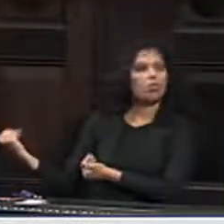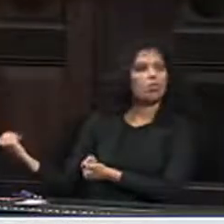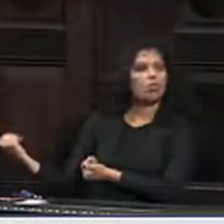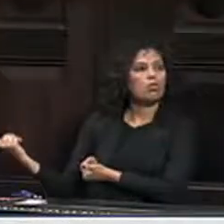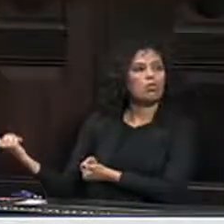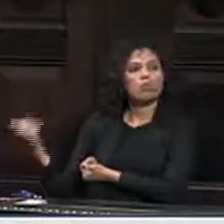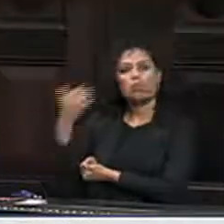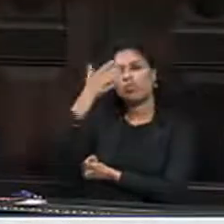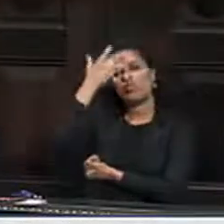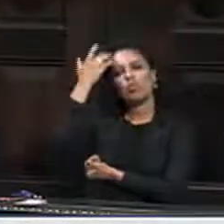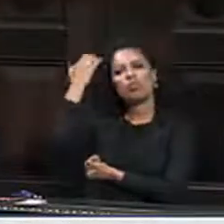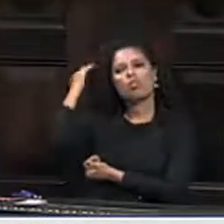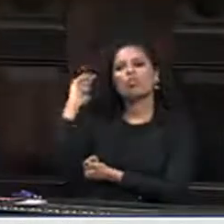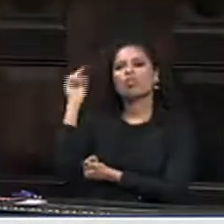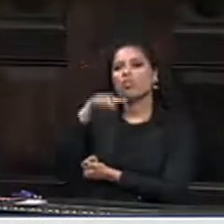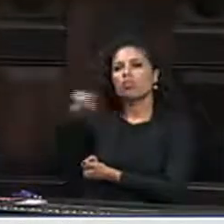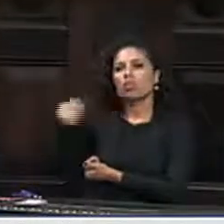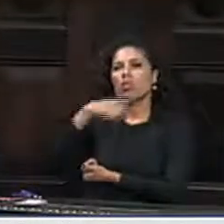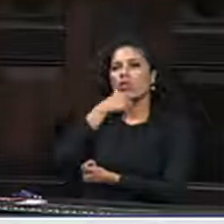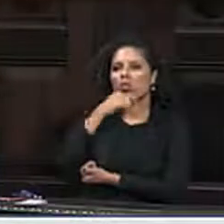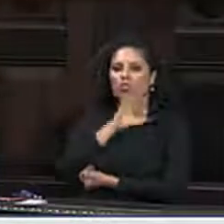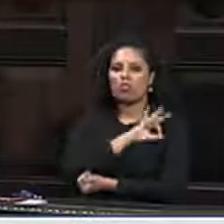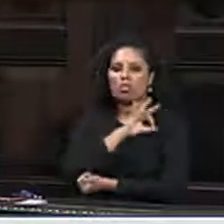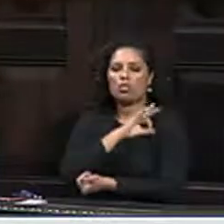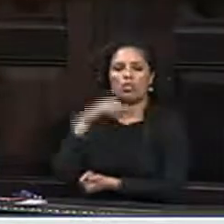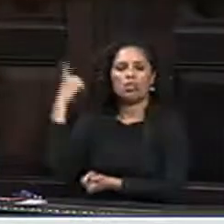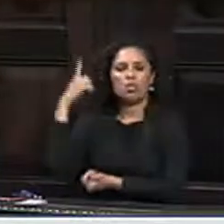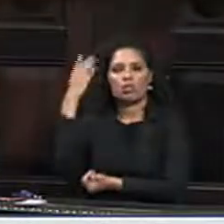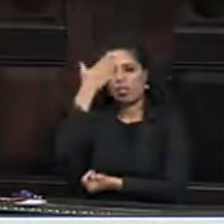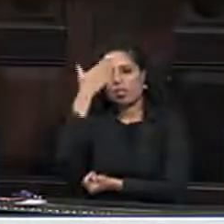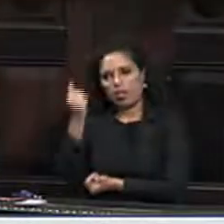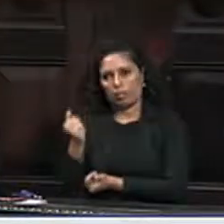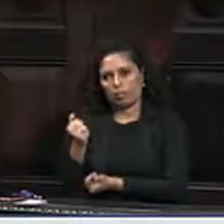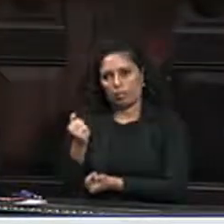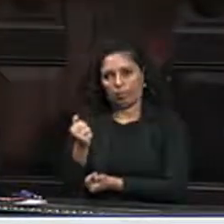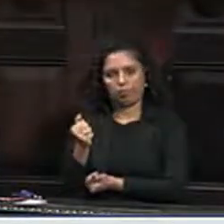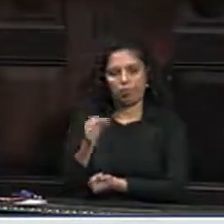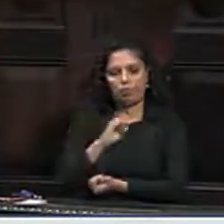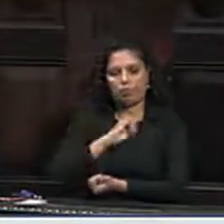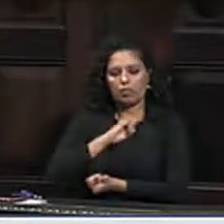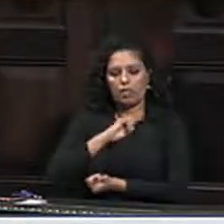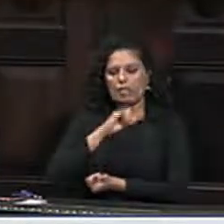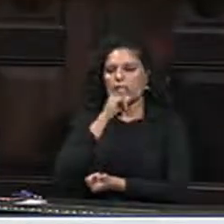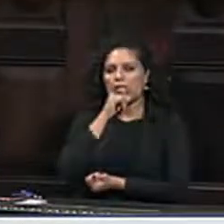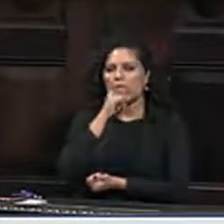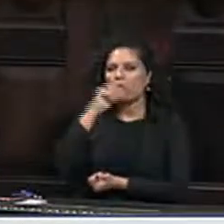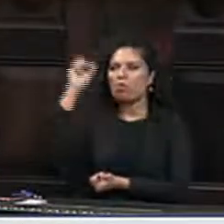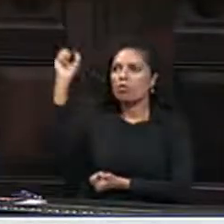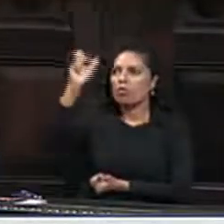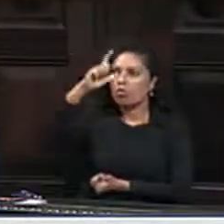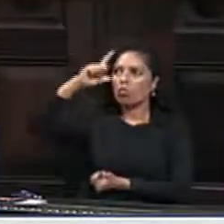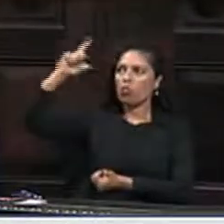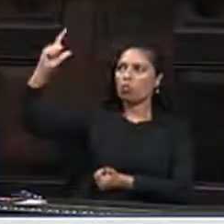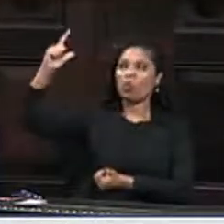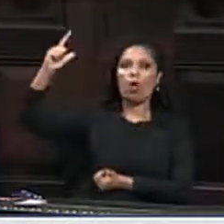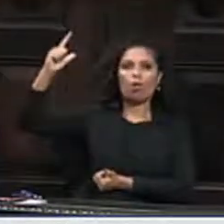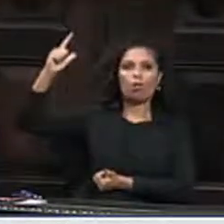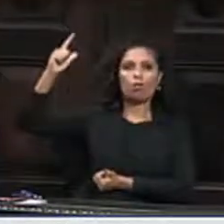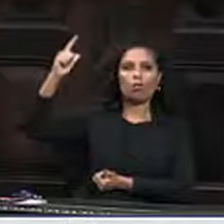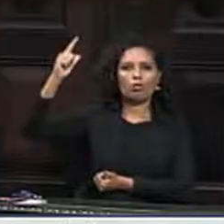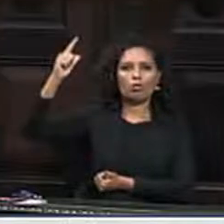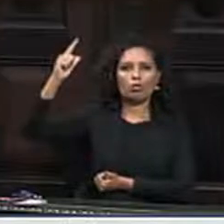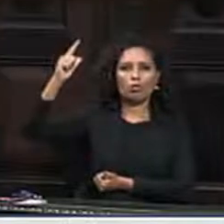são militares, que um sistema solar só pode ter um